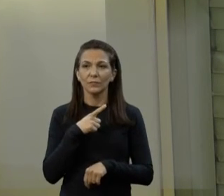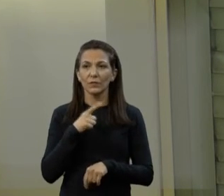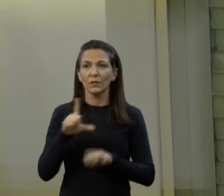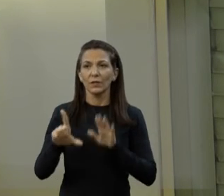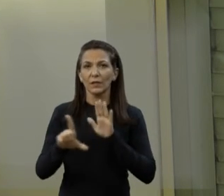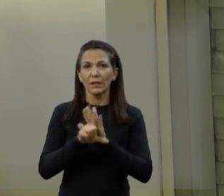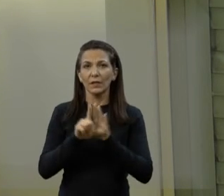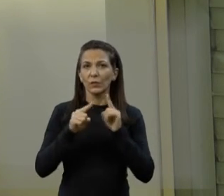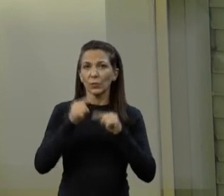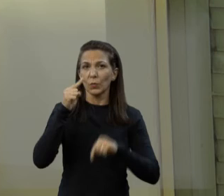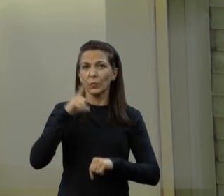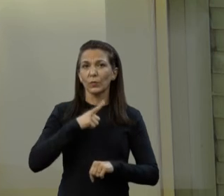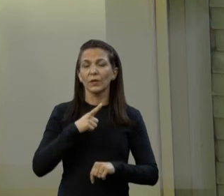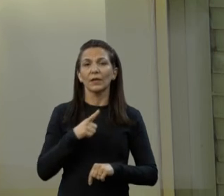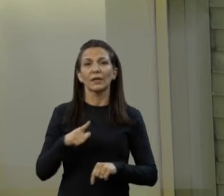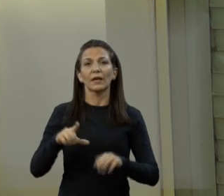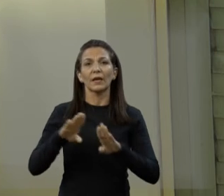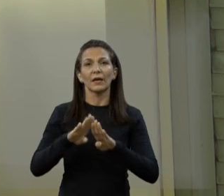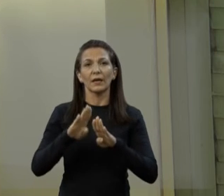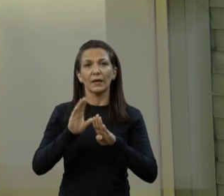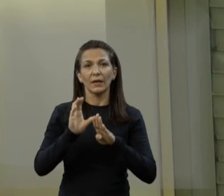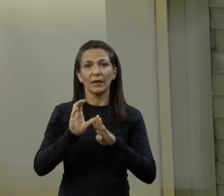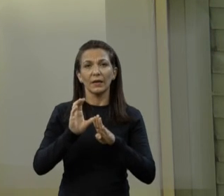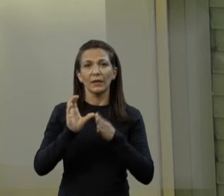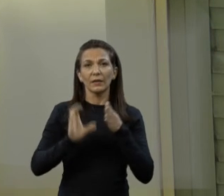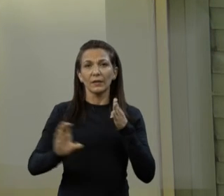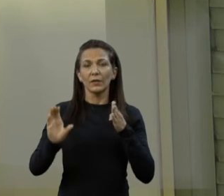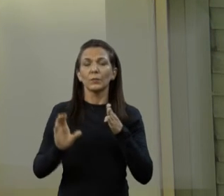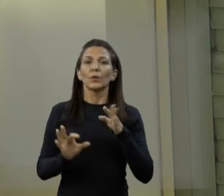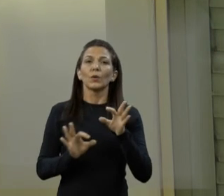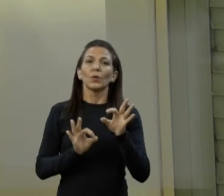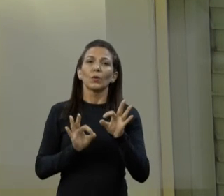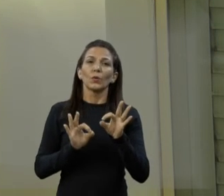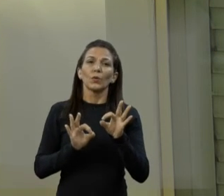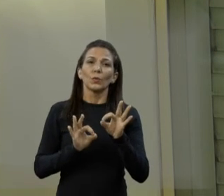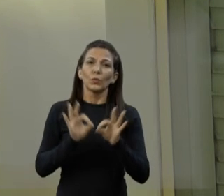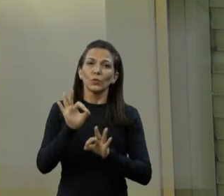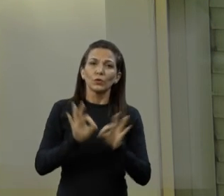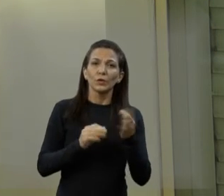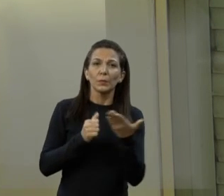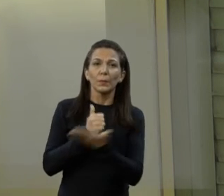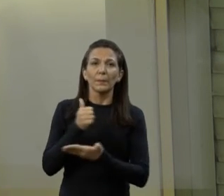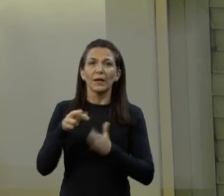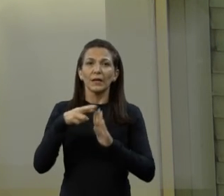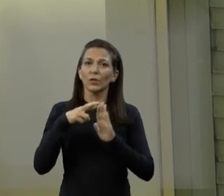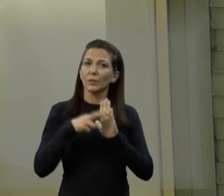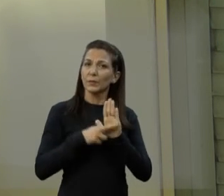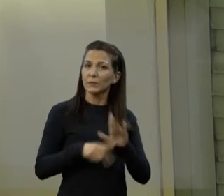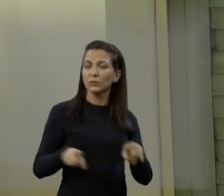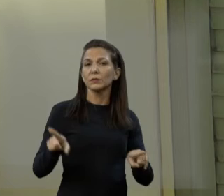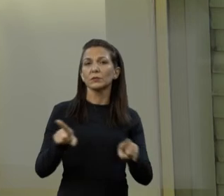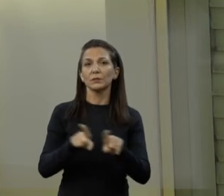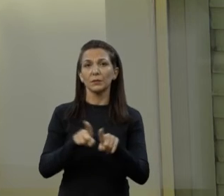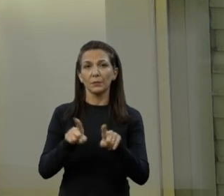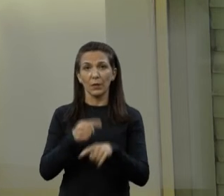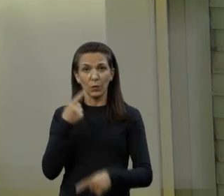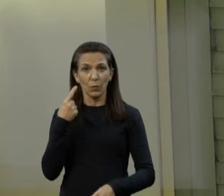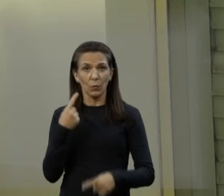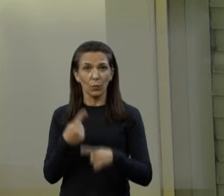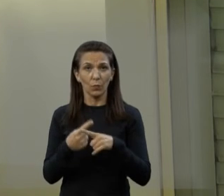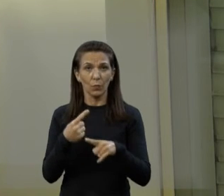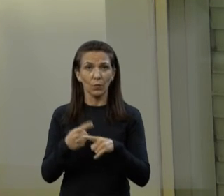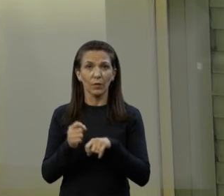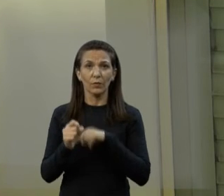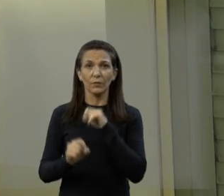propiciar que essa casa fosse consultada sobre o projeto básico e da regulamentação isso porque